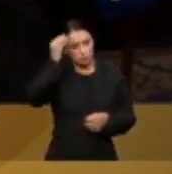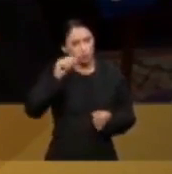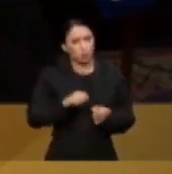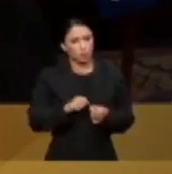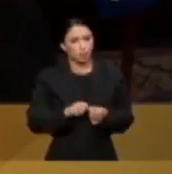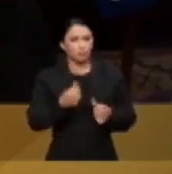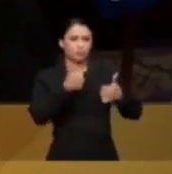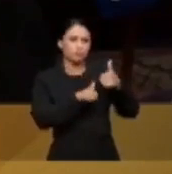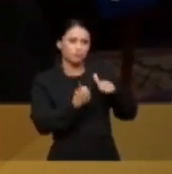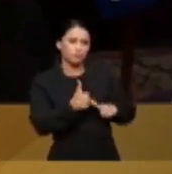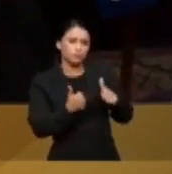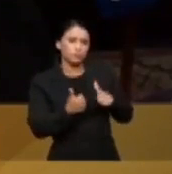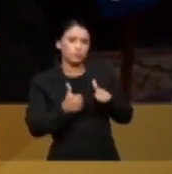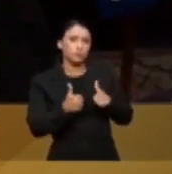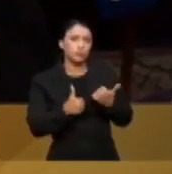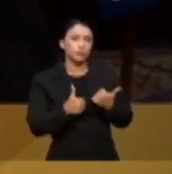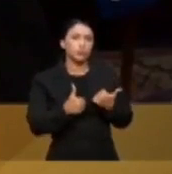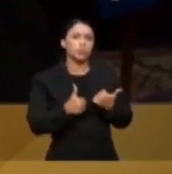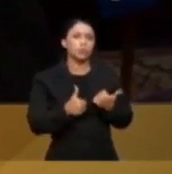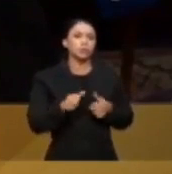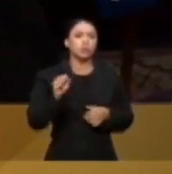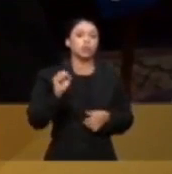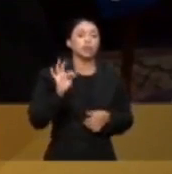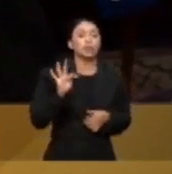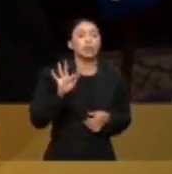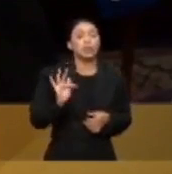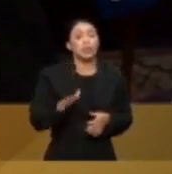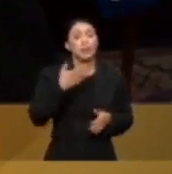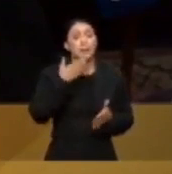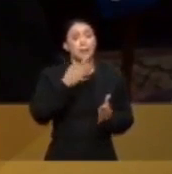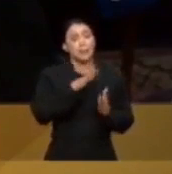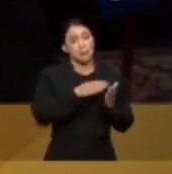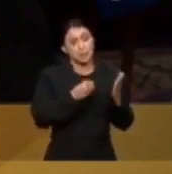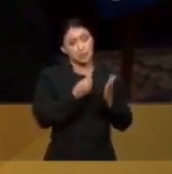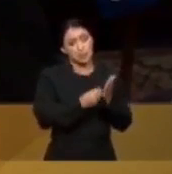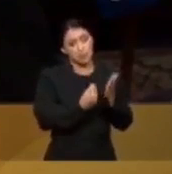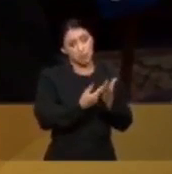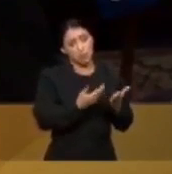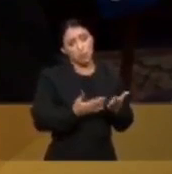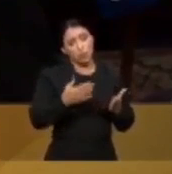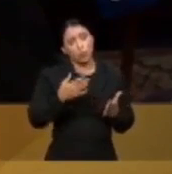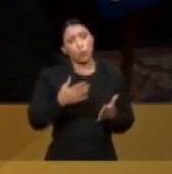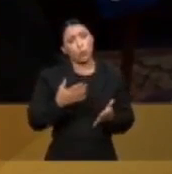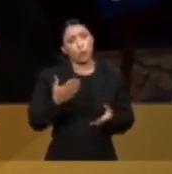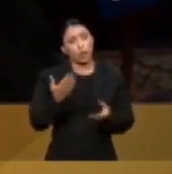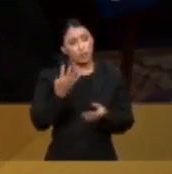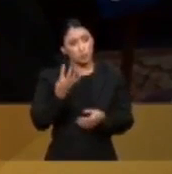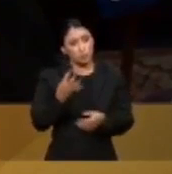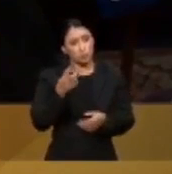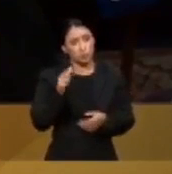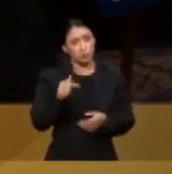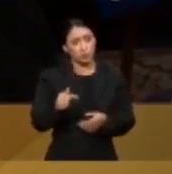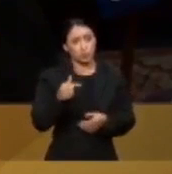foi revisto pelo Tribunal no julgamento da questão de ordem na petição 4.656, da relatoria da eminente ministra